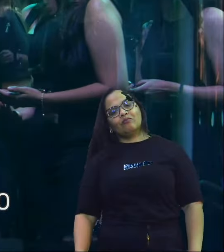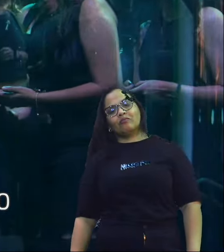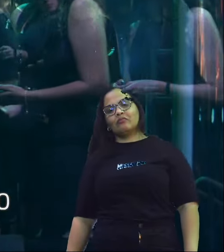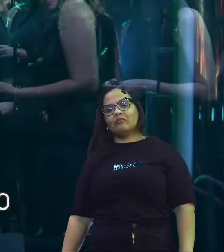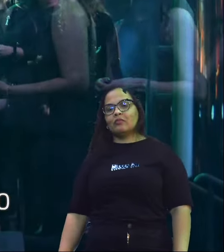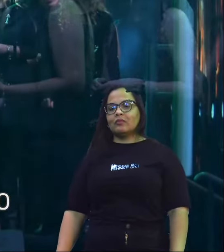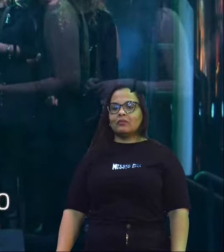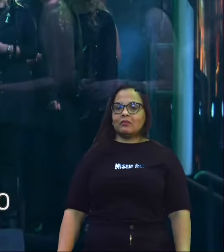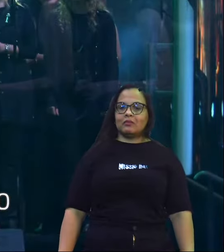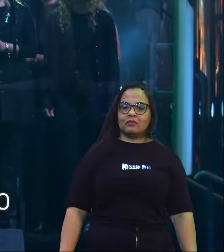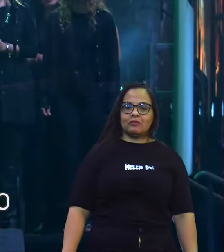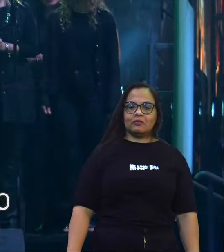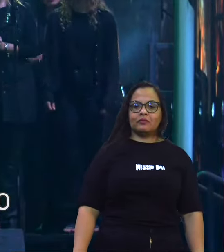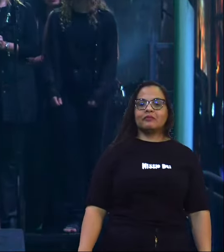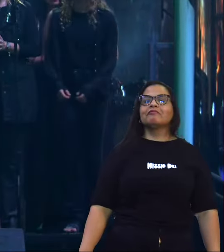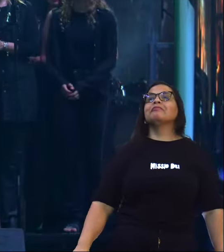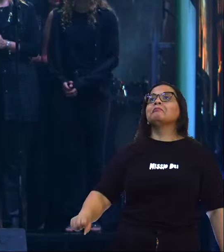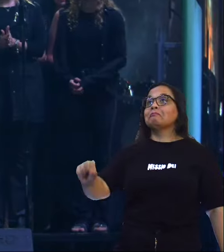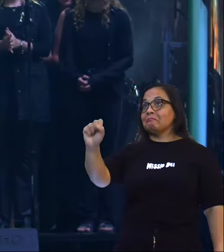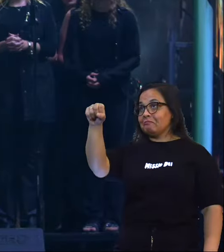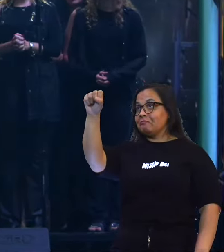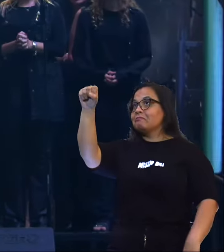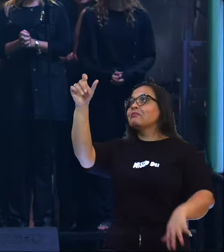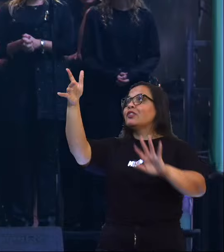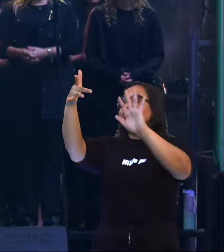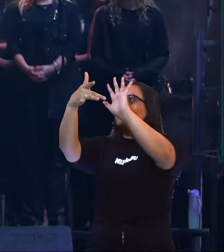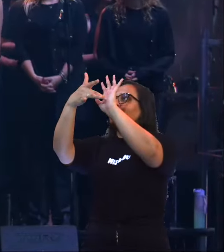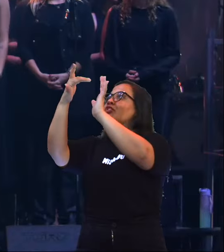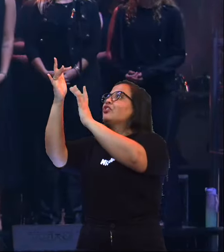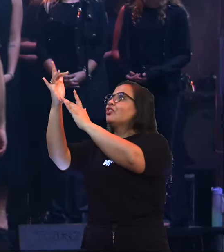Ele vem habitar.